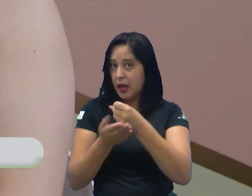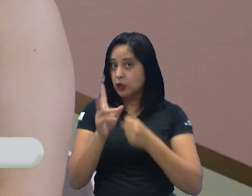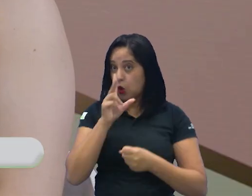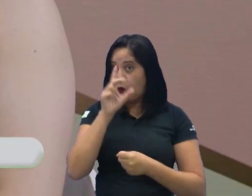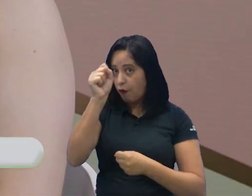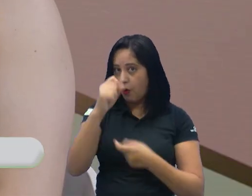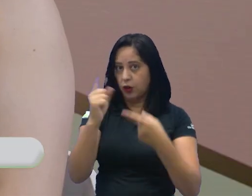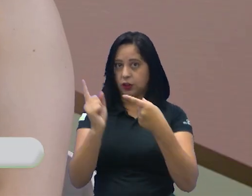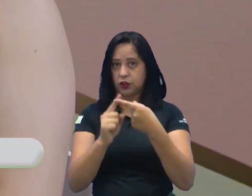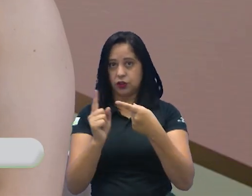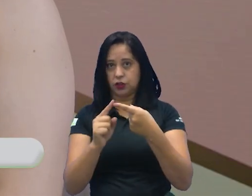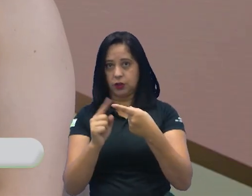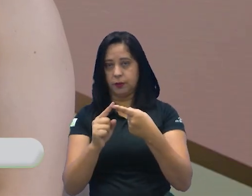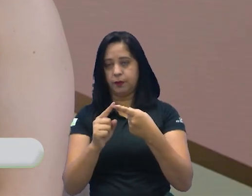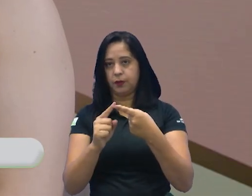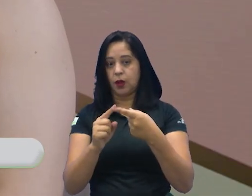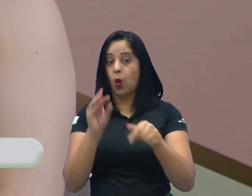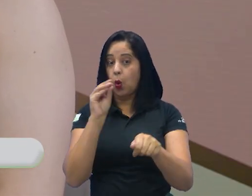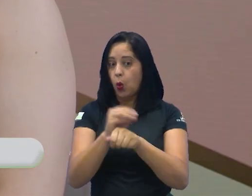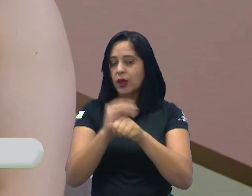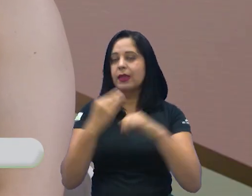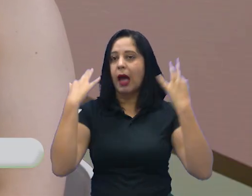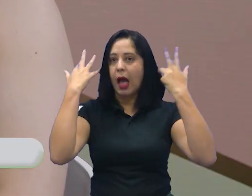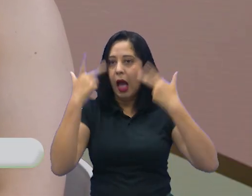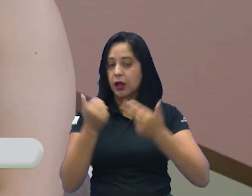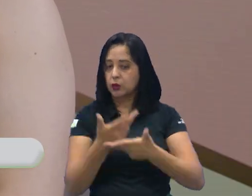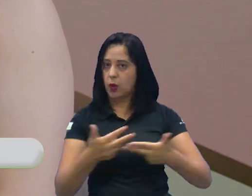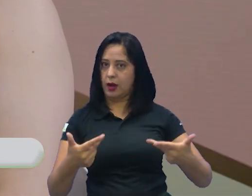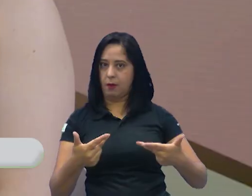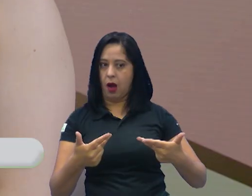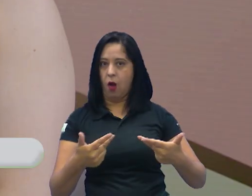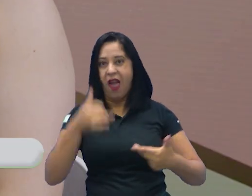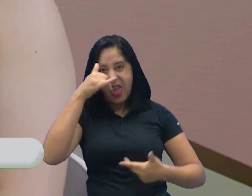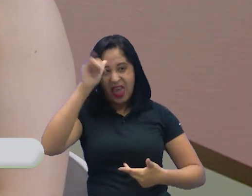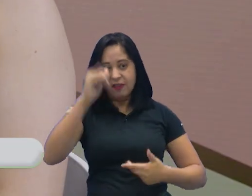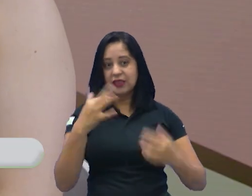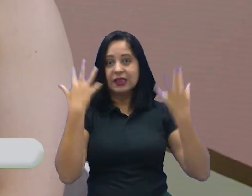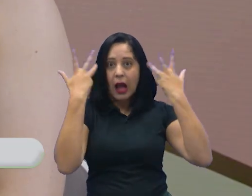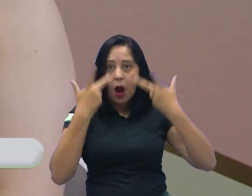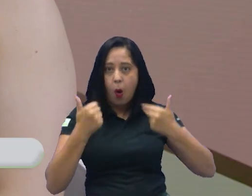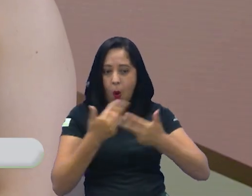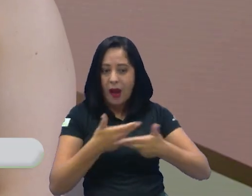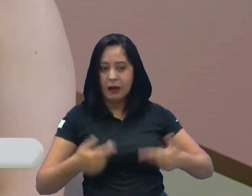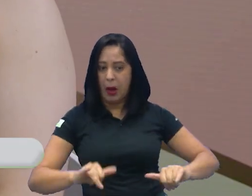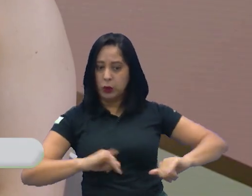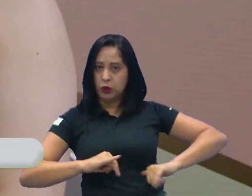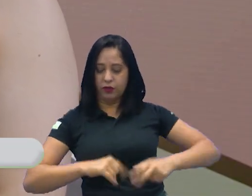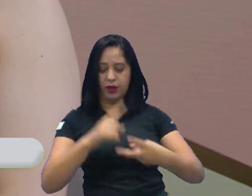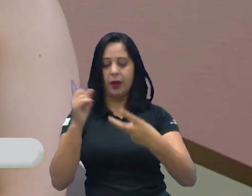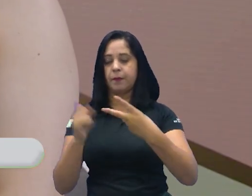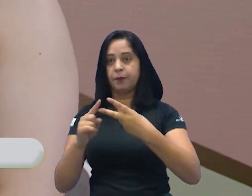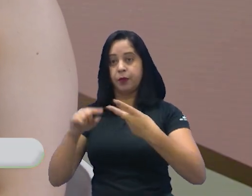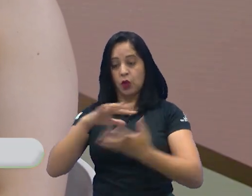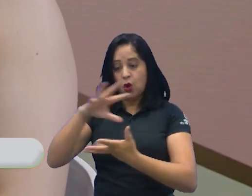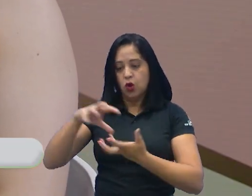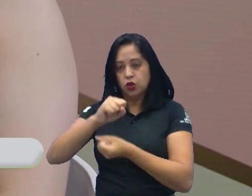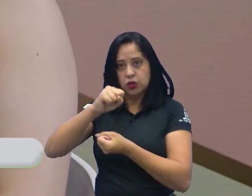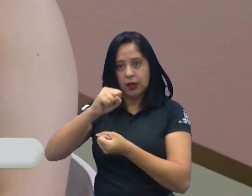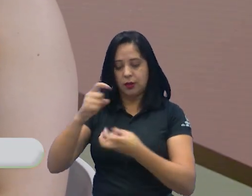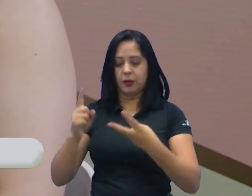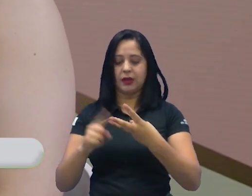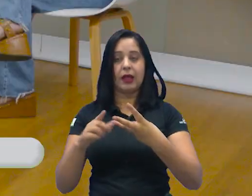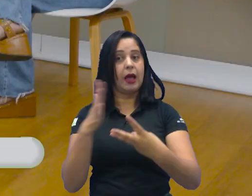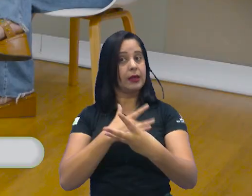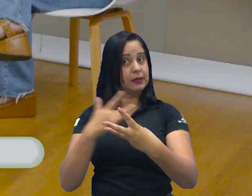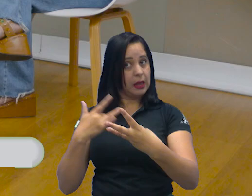seria a causa animal, então não sofrimento animal, a sustentabilidade e também a saúde.